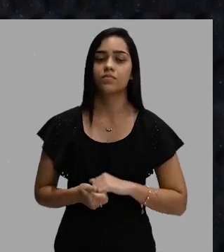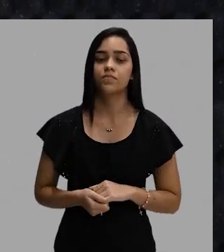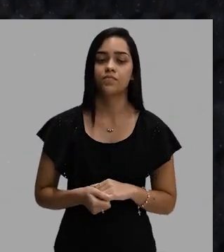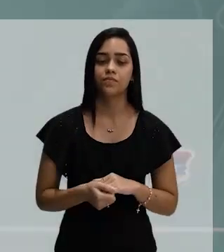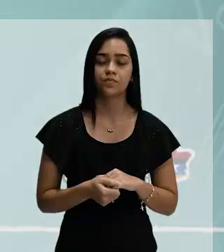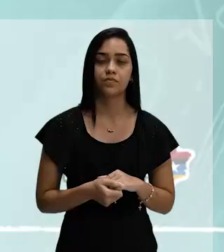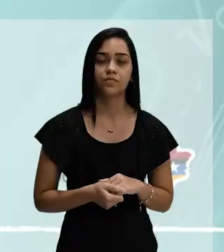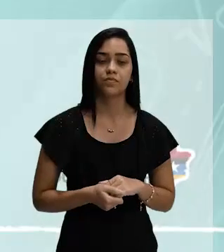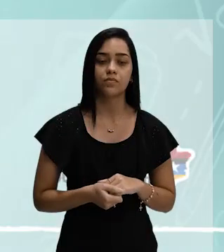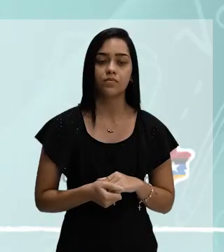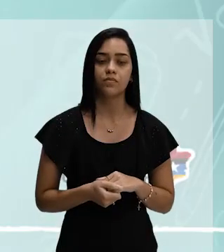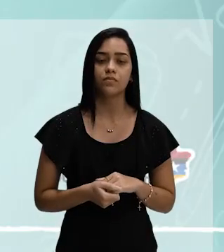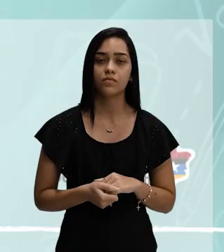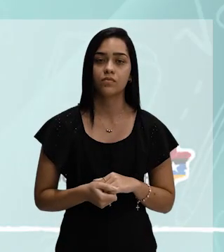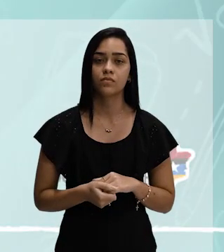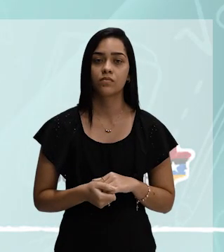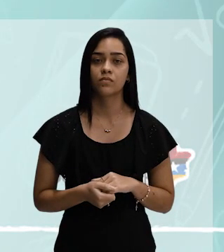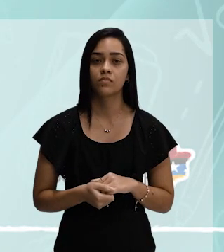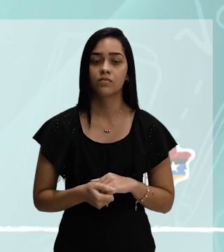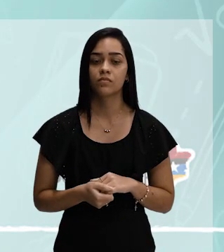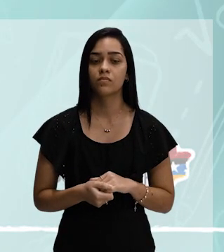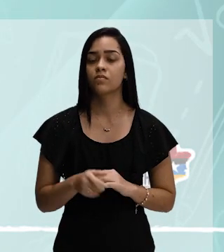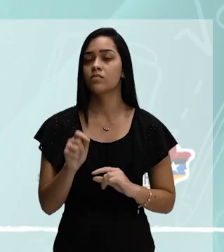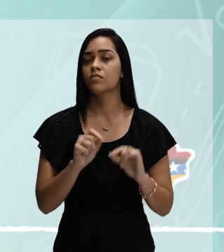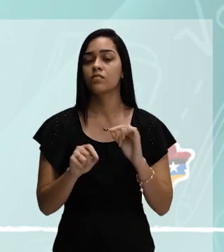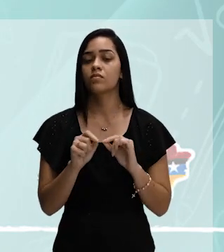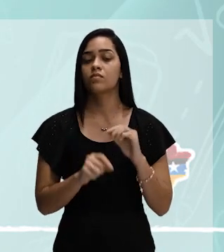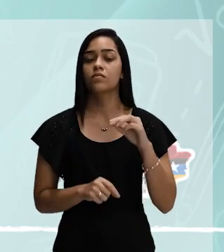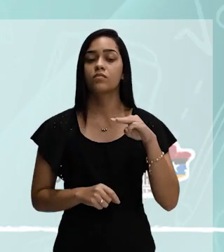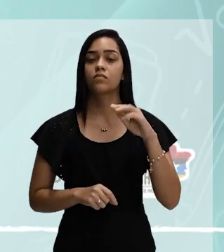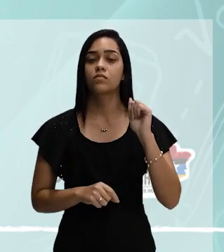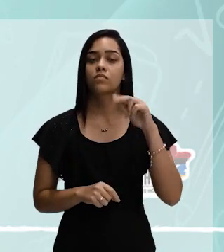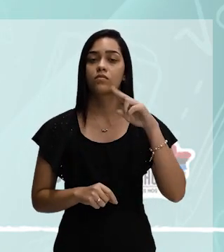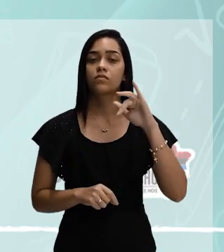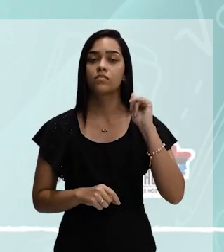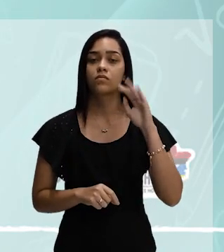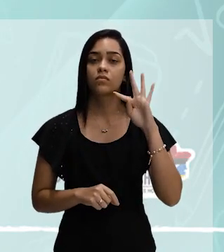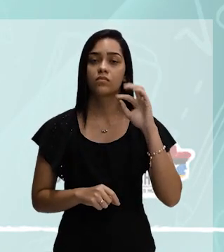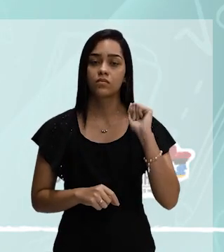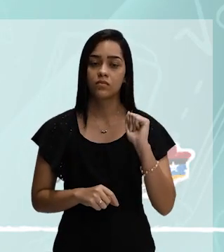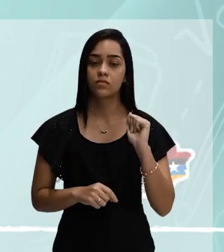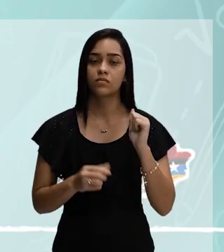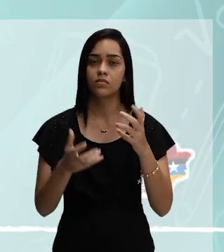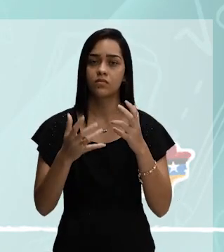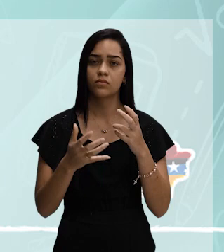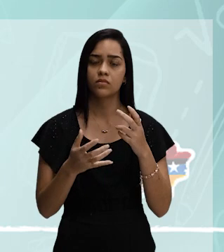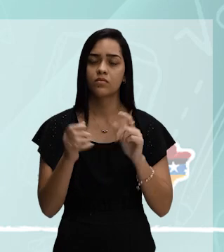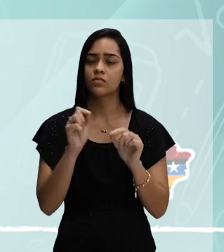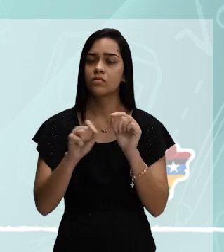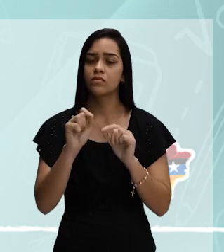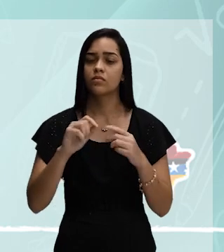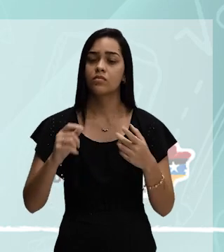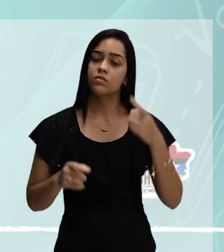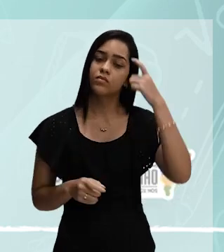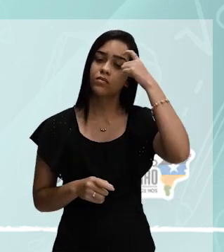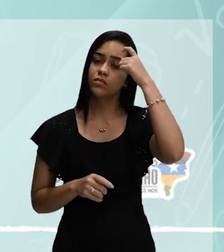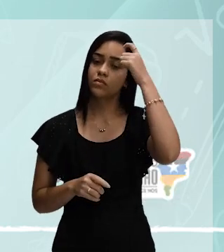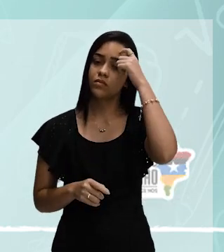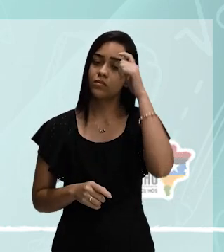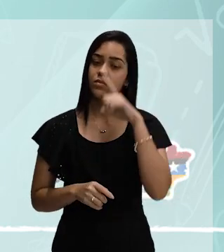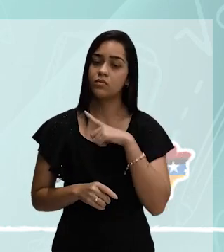manifesto. O que o manifesto defende? Ele defende, acompanha aí na sua tela, a ideia de